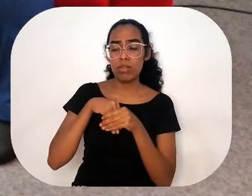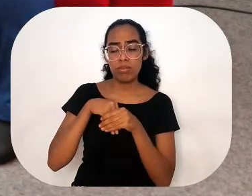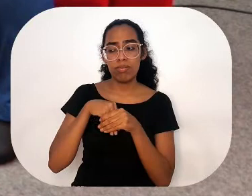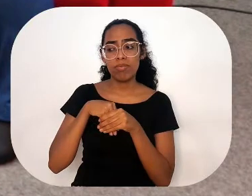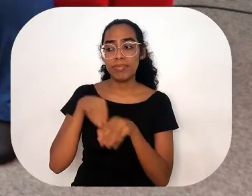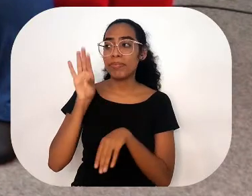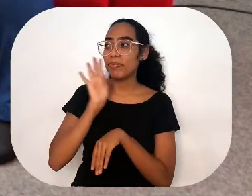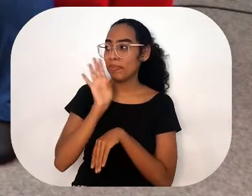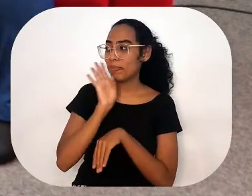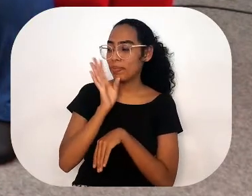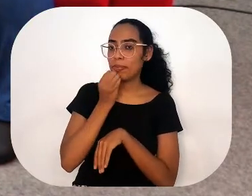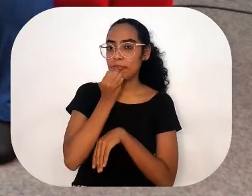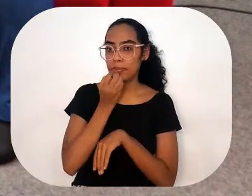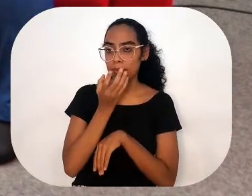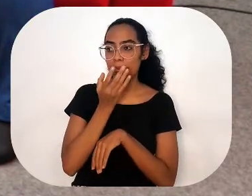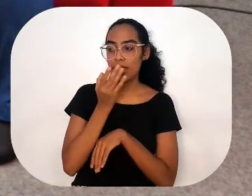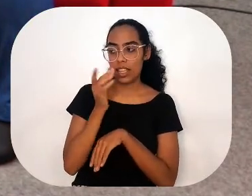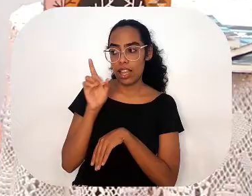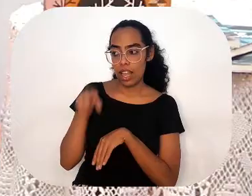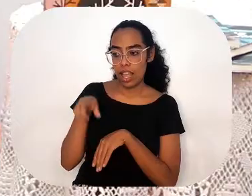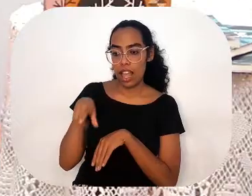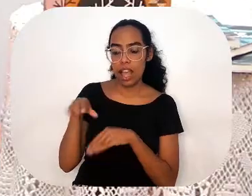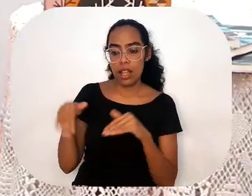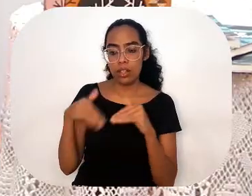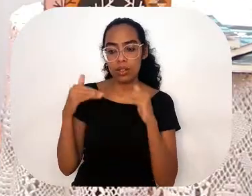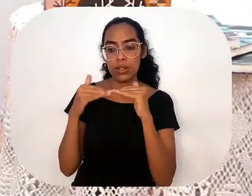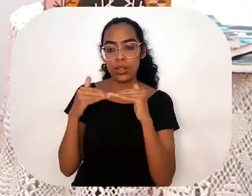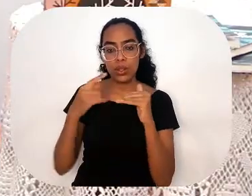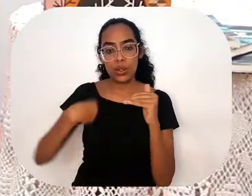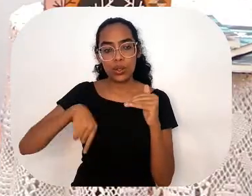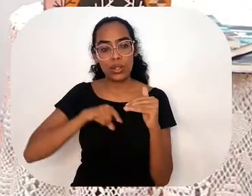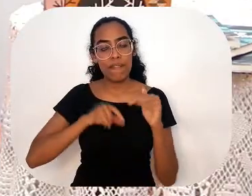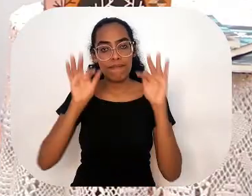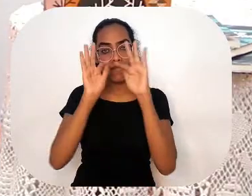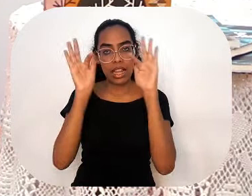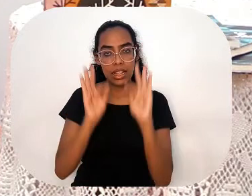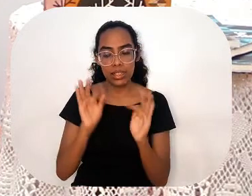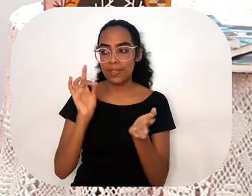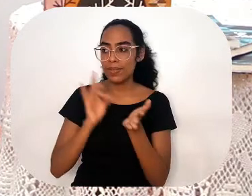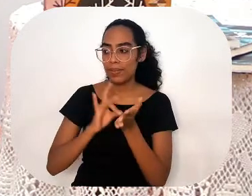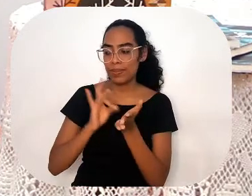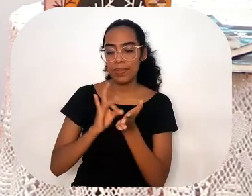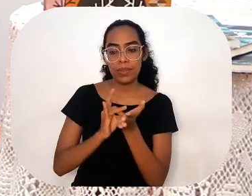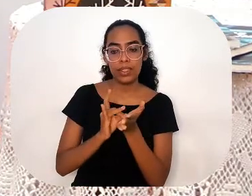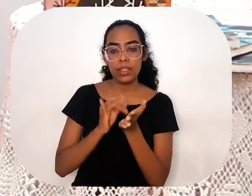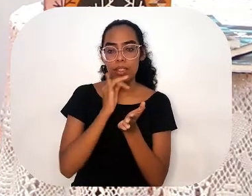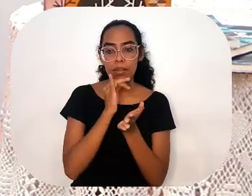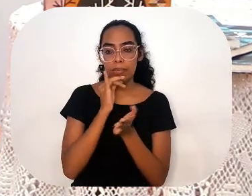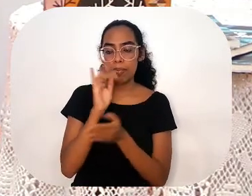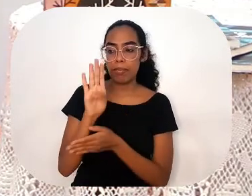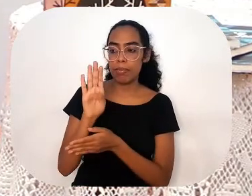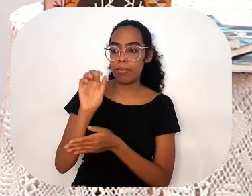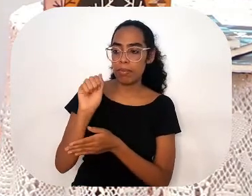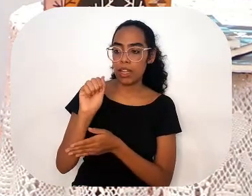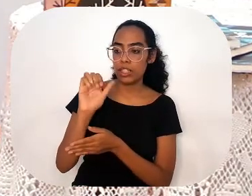junto interessante você colocou isso Cristina porque acaba que a gente fica feliz lembra essas coisas né é